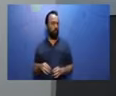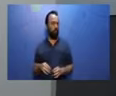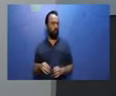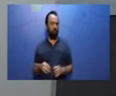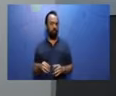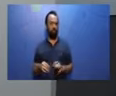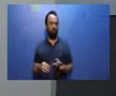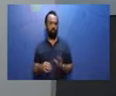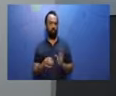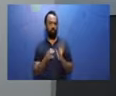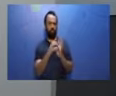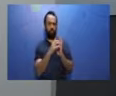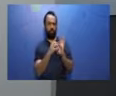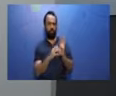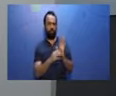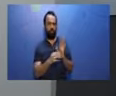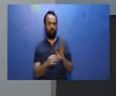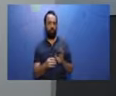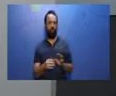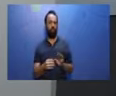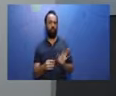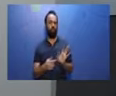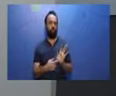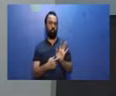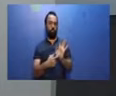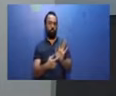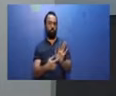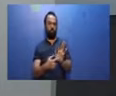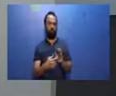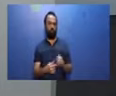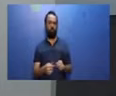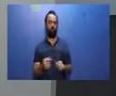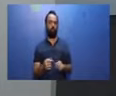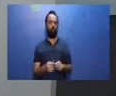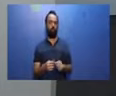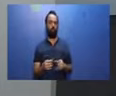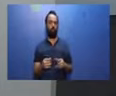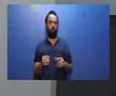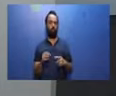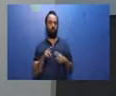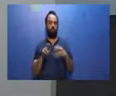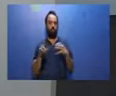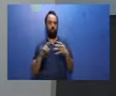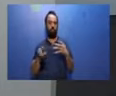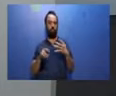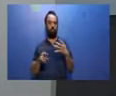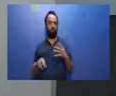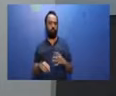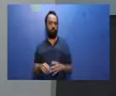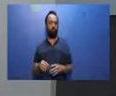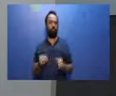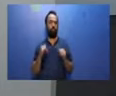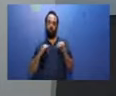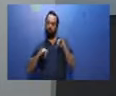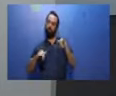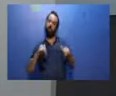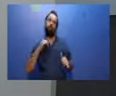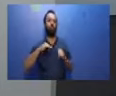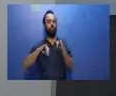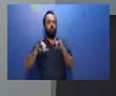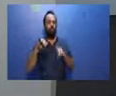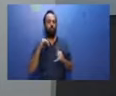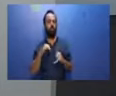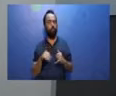os símbolos que utilizamos para caracterizar o estado físico é dos elementos e outras informações importantes